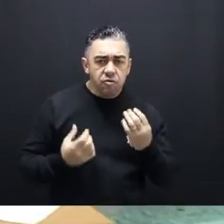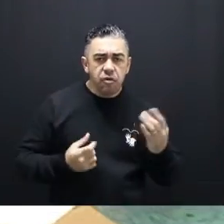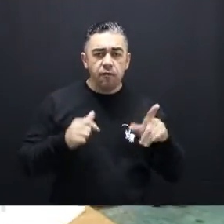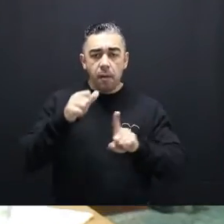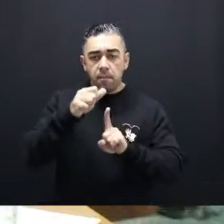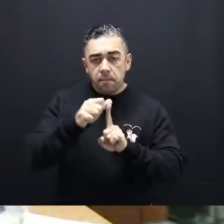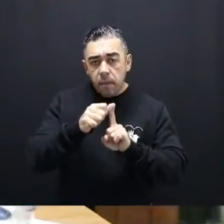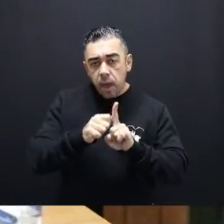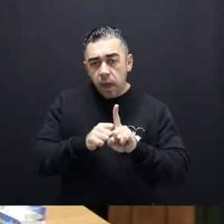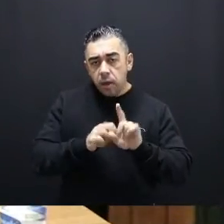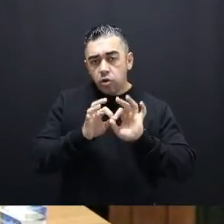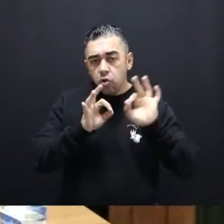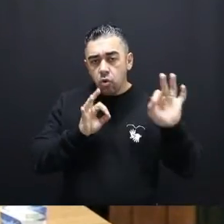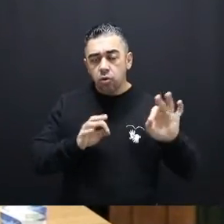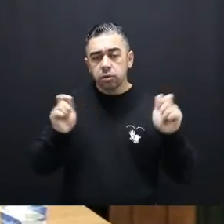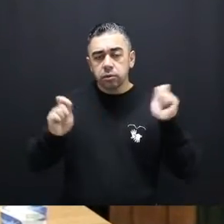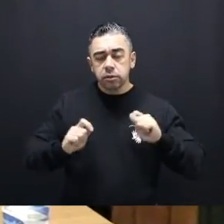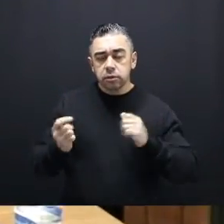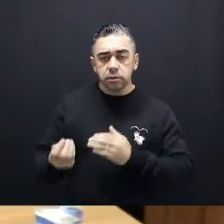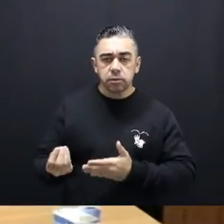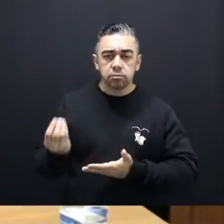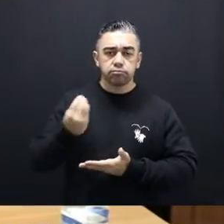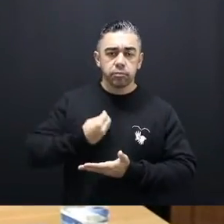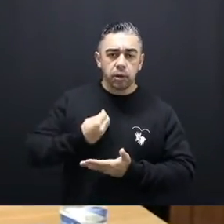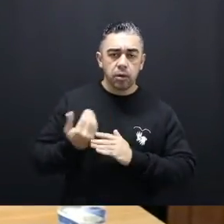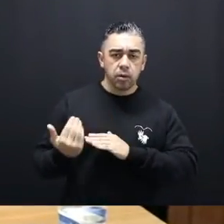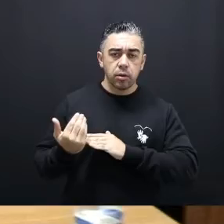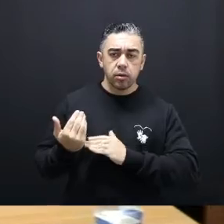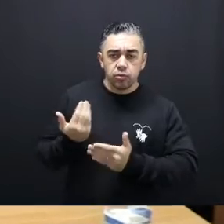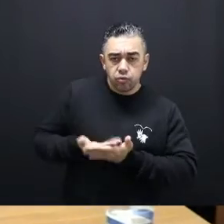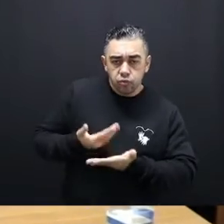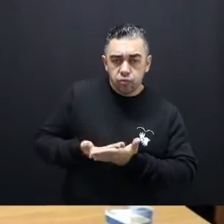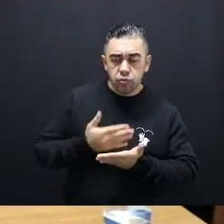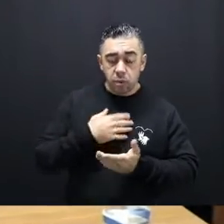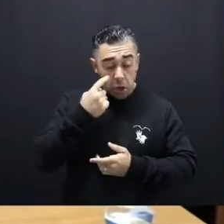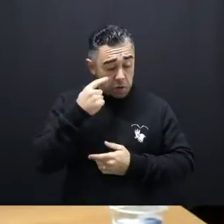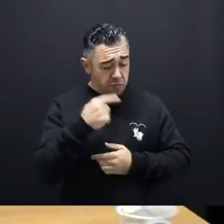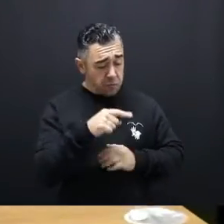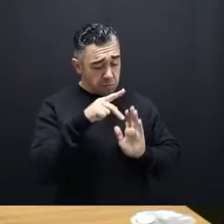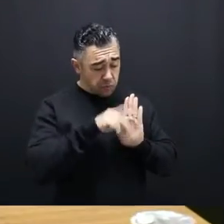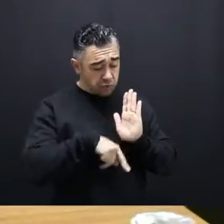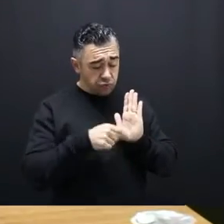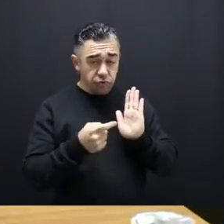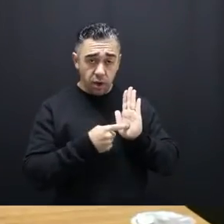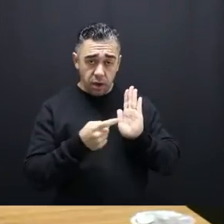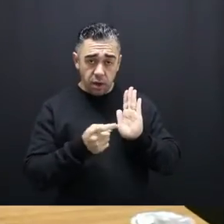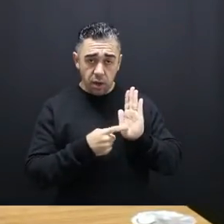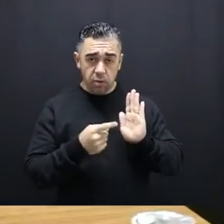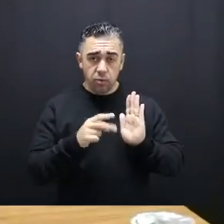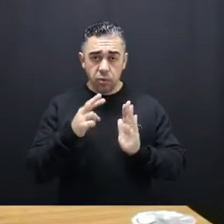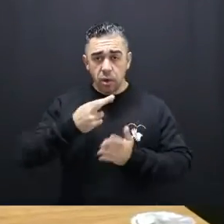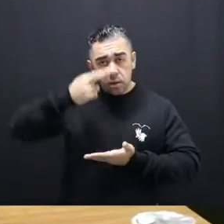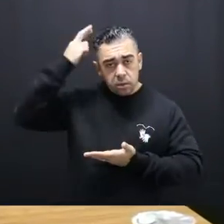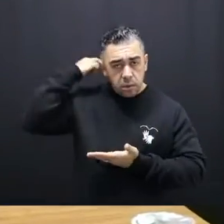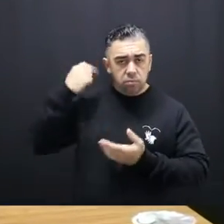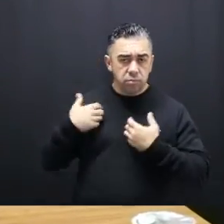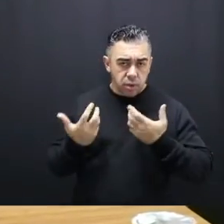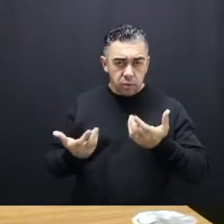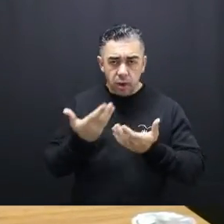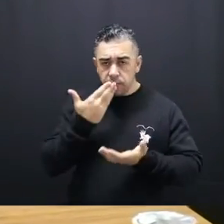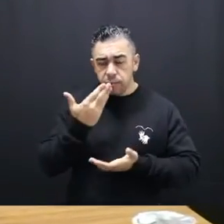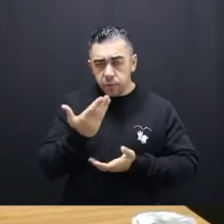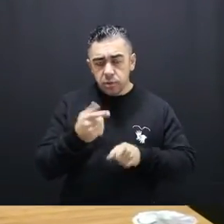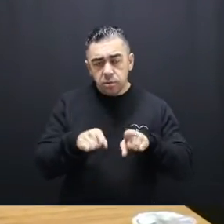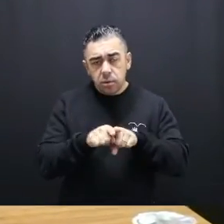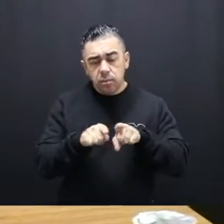e para garantir o meu estudo então assim que eu vi essa esse projeto de lei aqui do nobre Vereador Renê Machado eu fiz questão de fazer esse